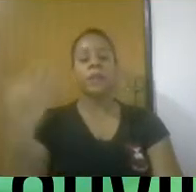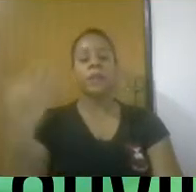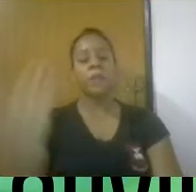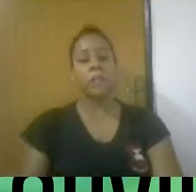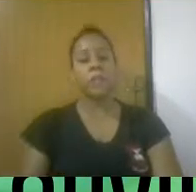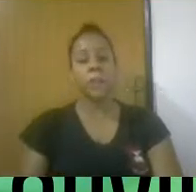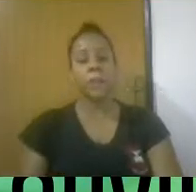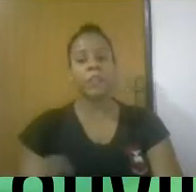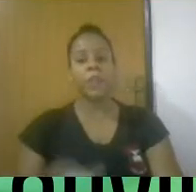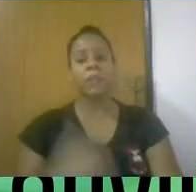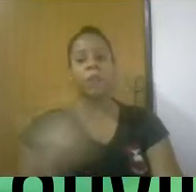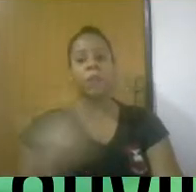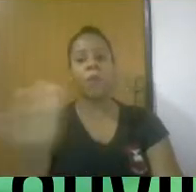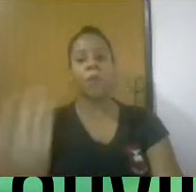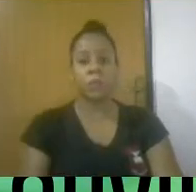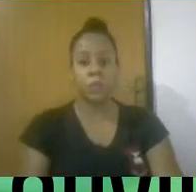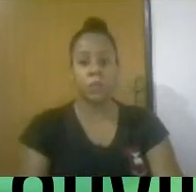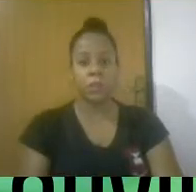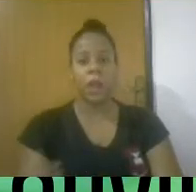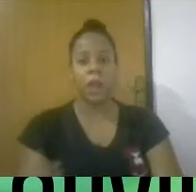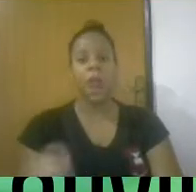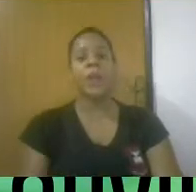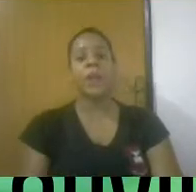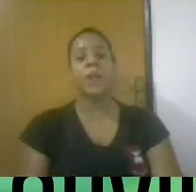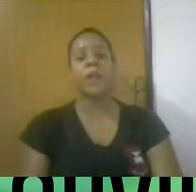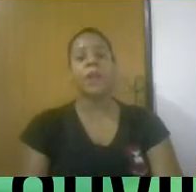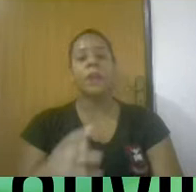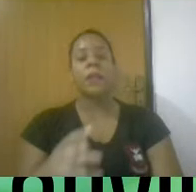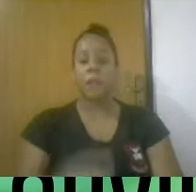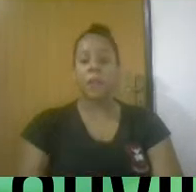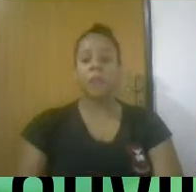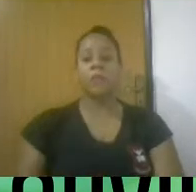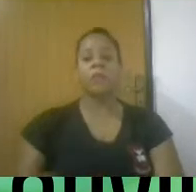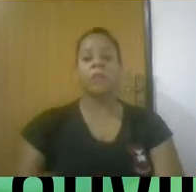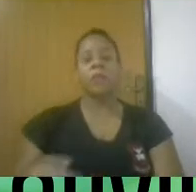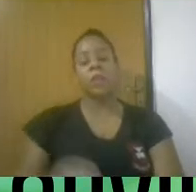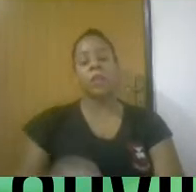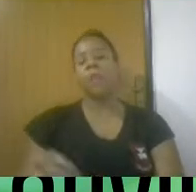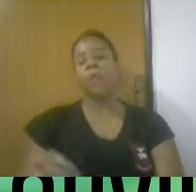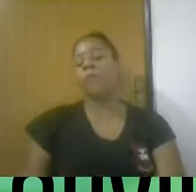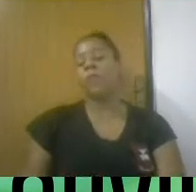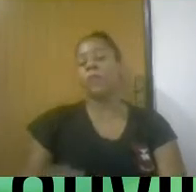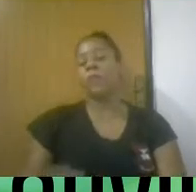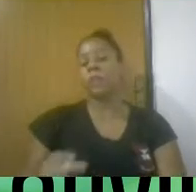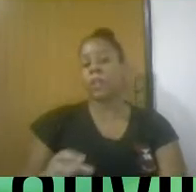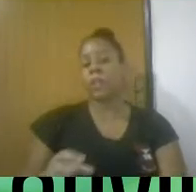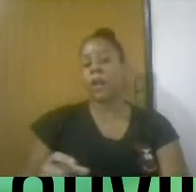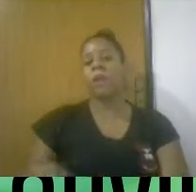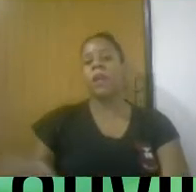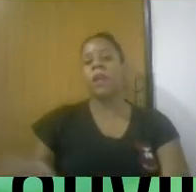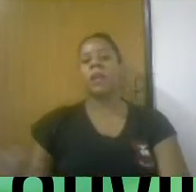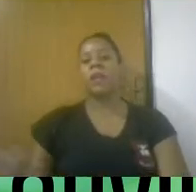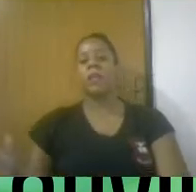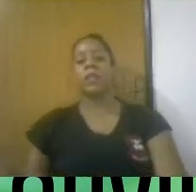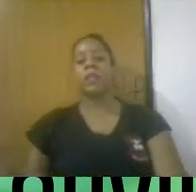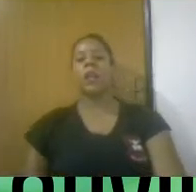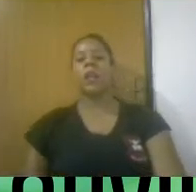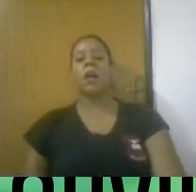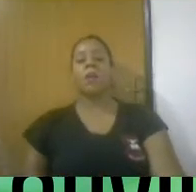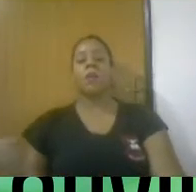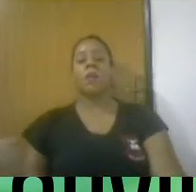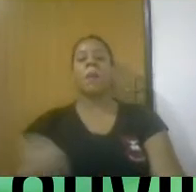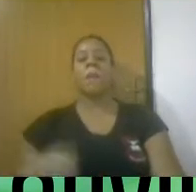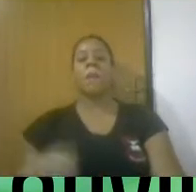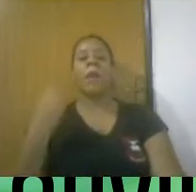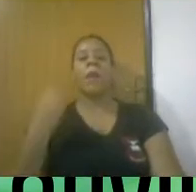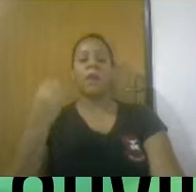que deveria ser prestado contas ao rei. Lembrando que o governador-geral, ele